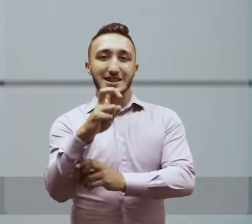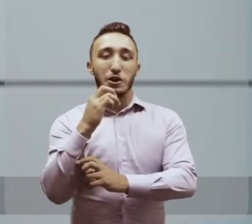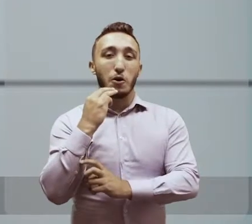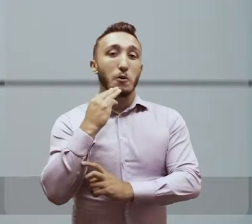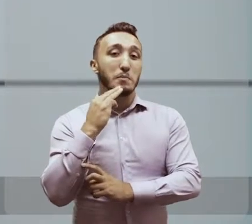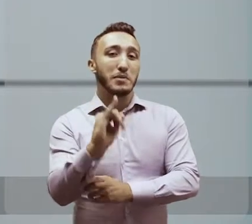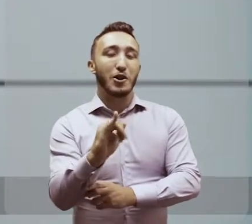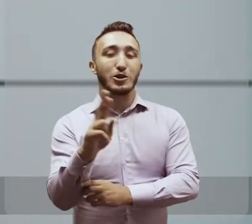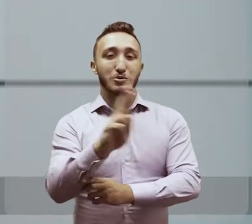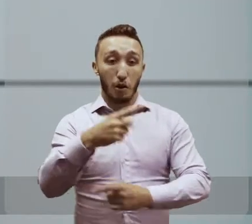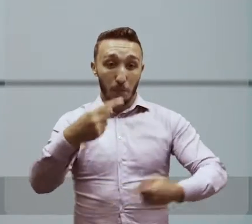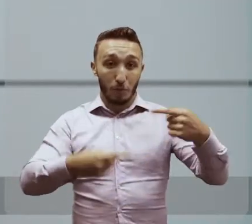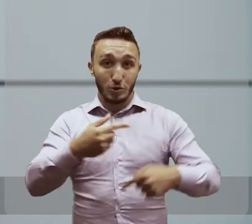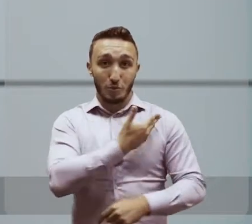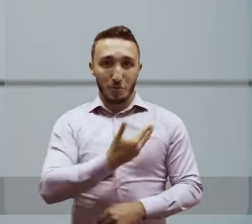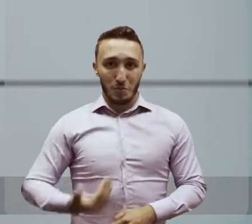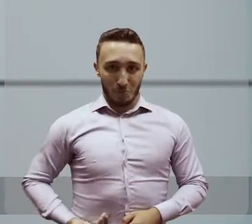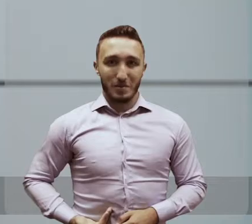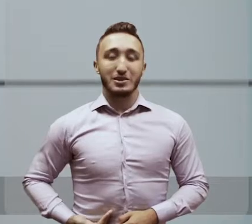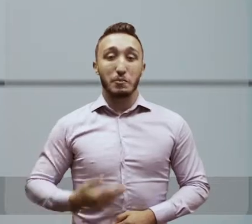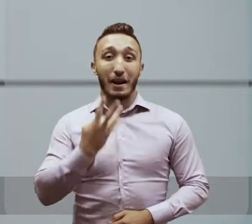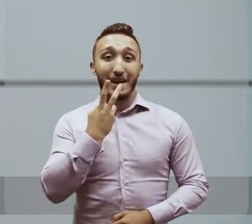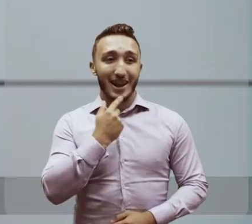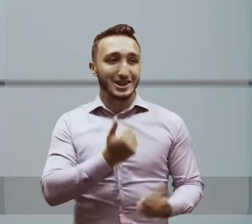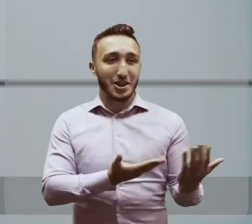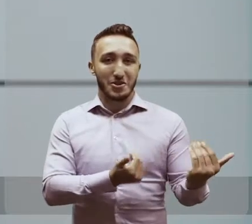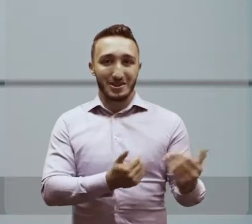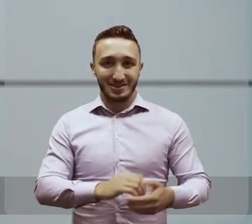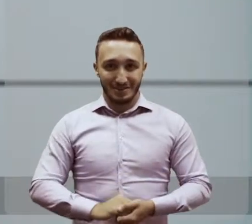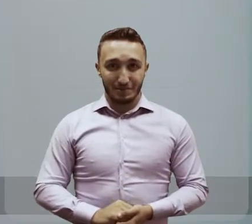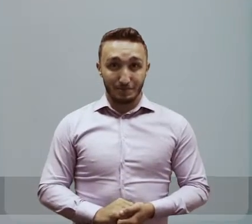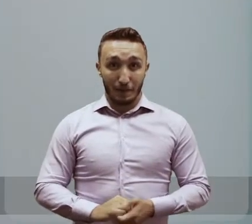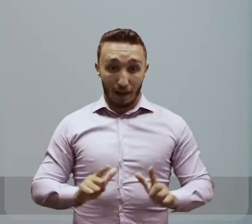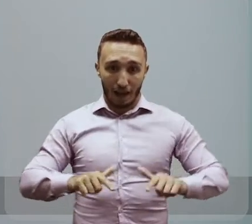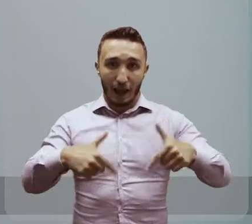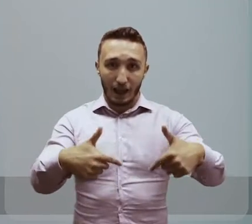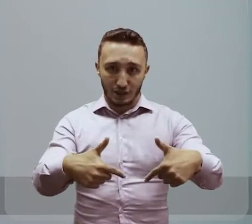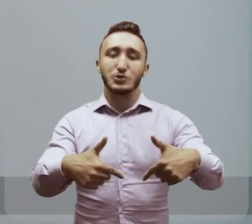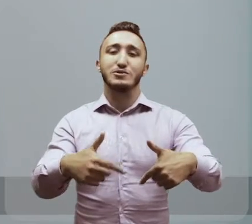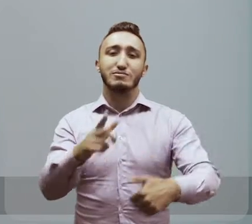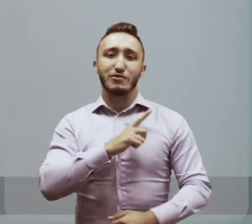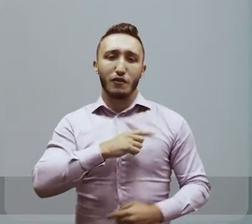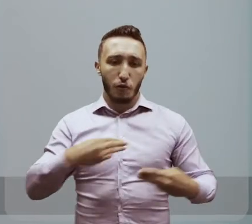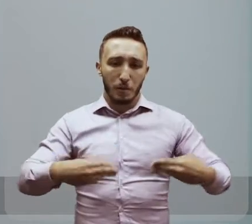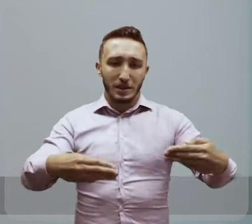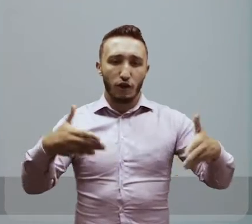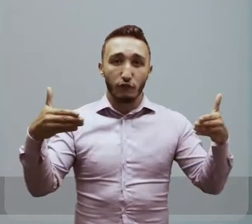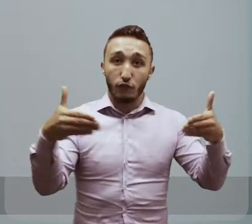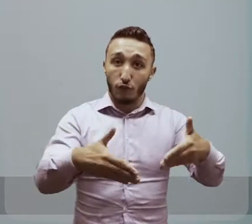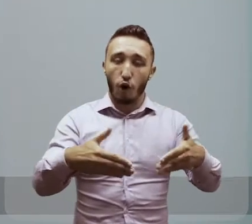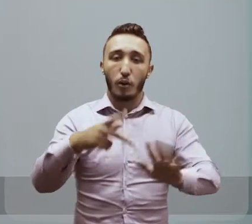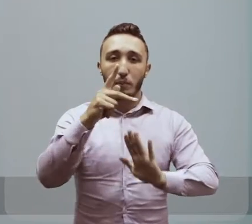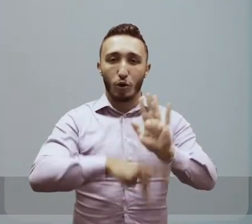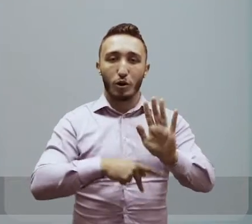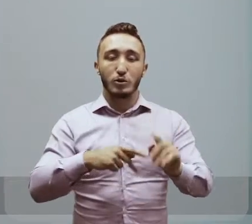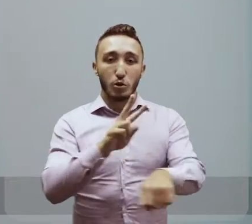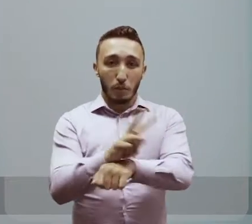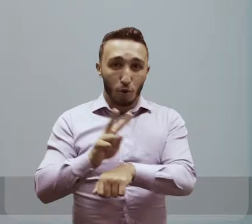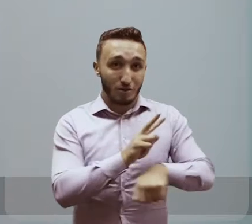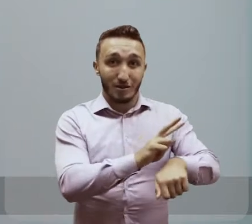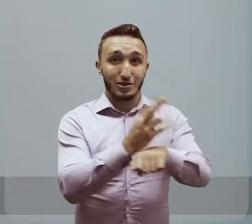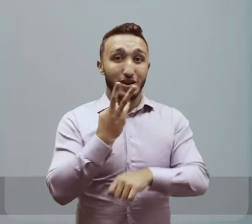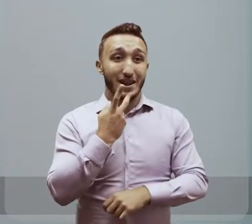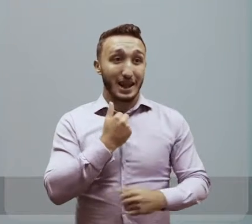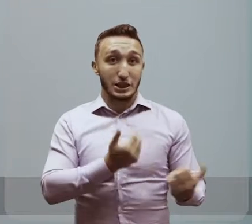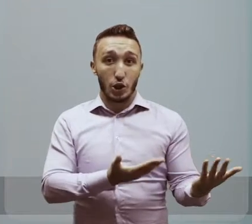milhões de reais nas políticas públicas para crianças e adolescentes. Entre as ações coordenadas, o Ministério se dedicou ao Programa de Proteção